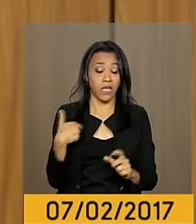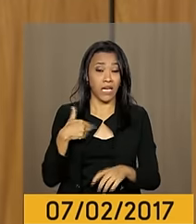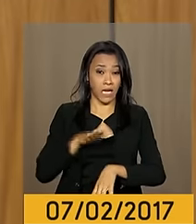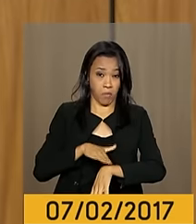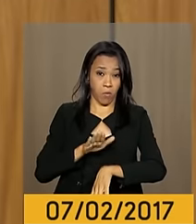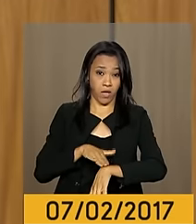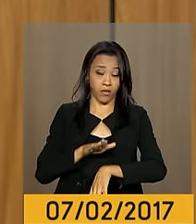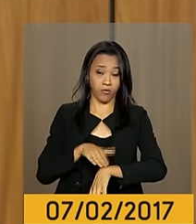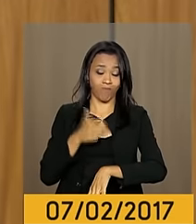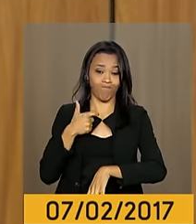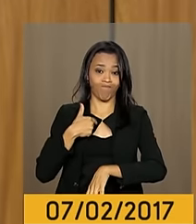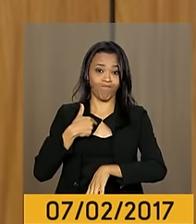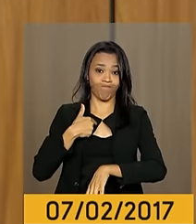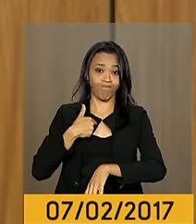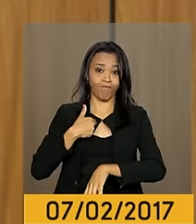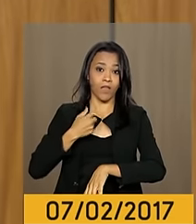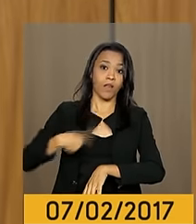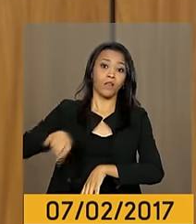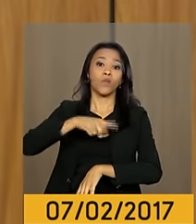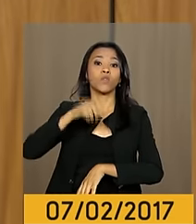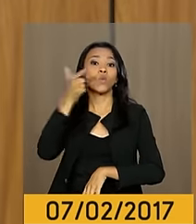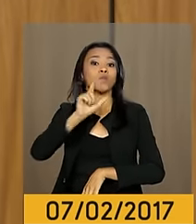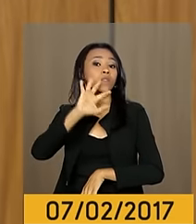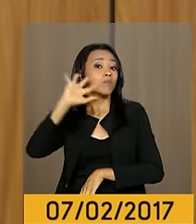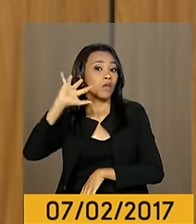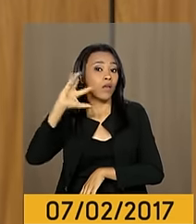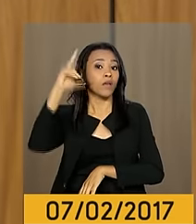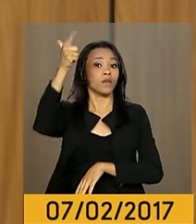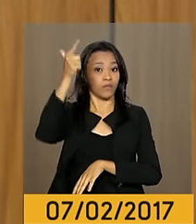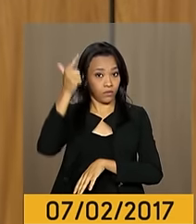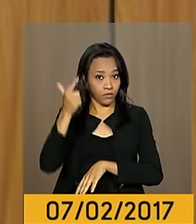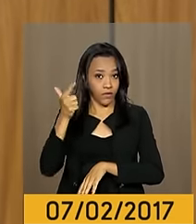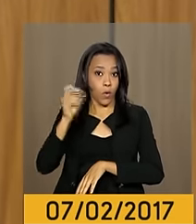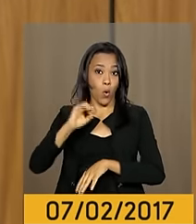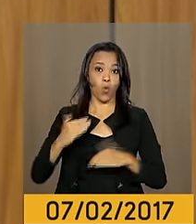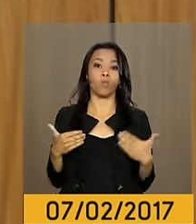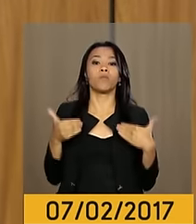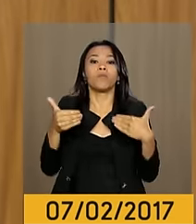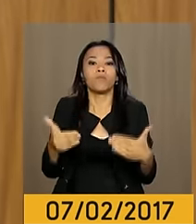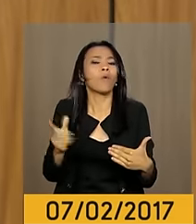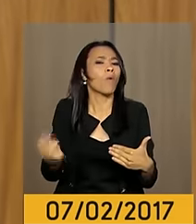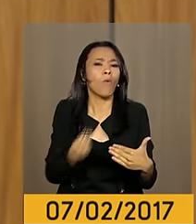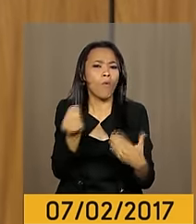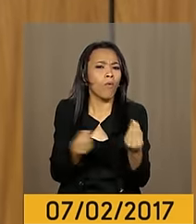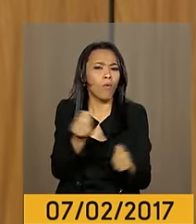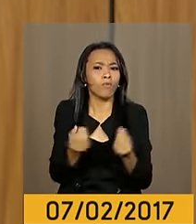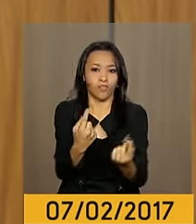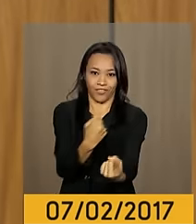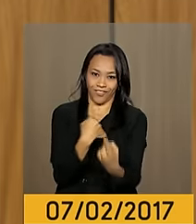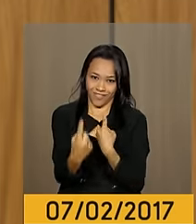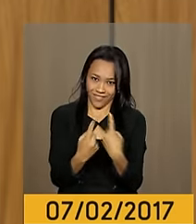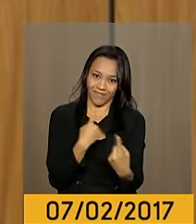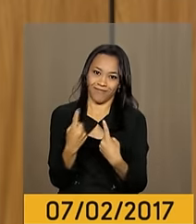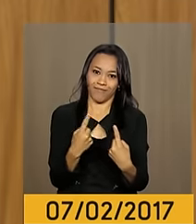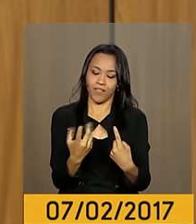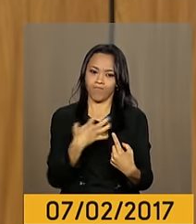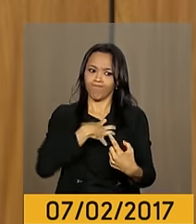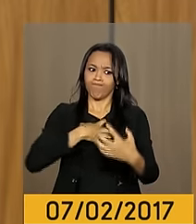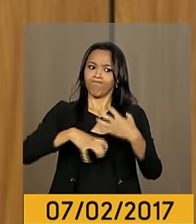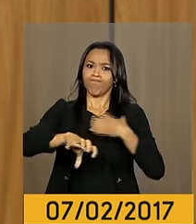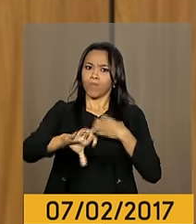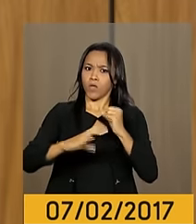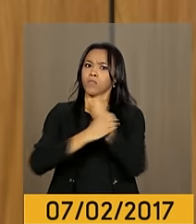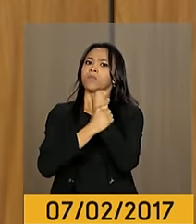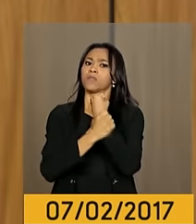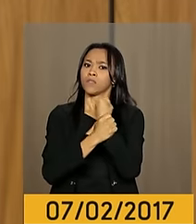conseguimos resolver ou conseguimos nos sobrepor com diálogo criando confiança e com uma